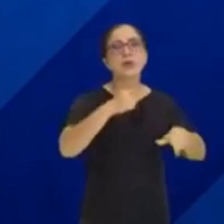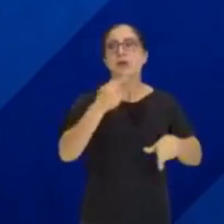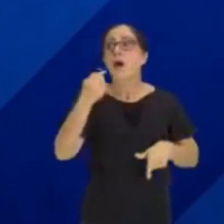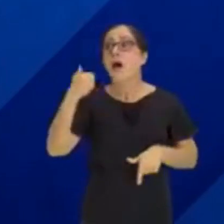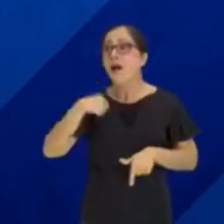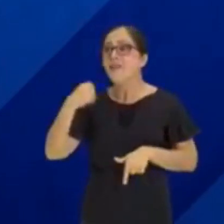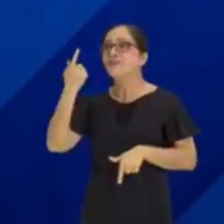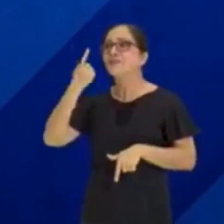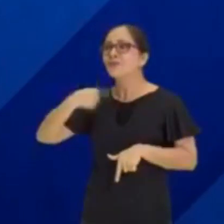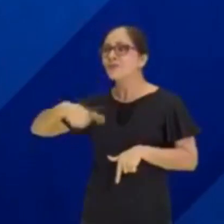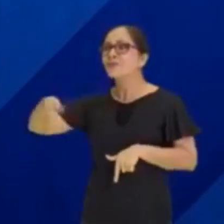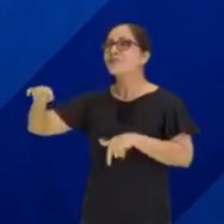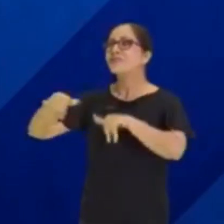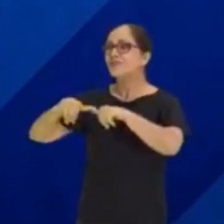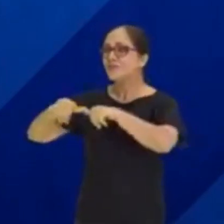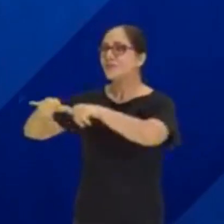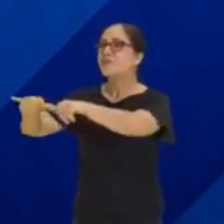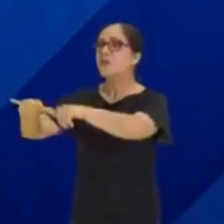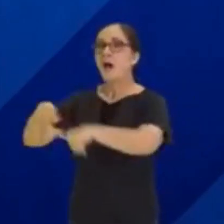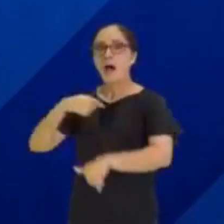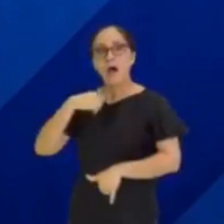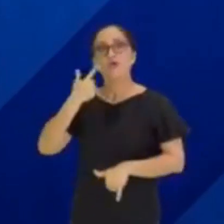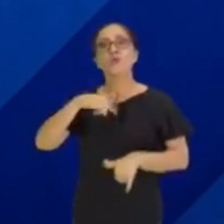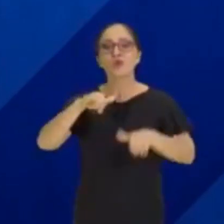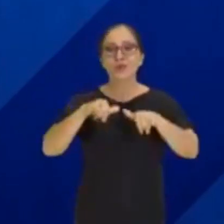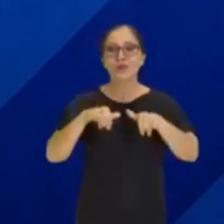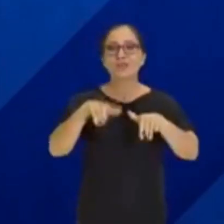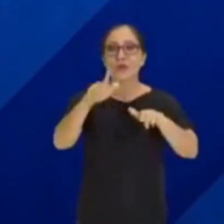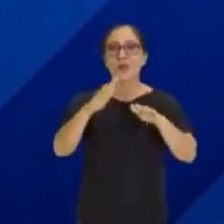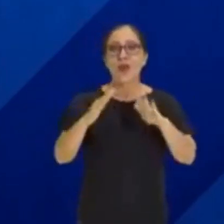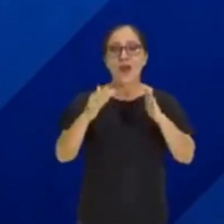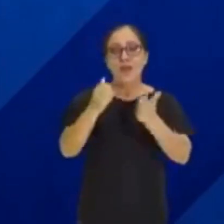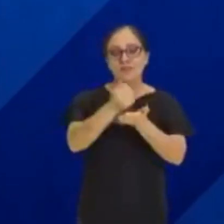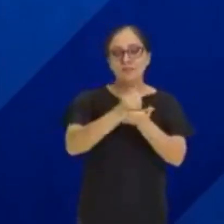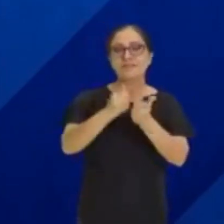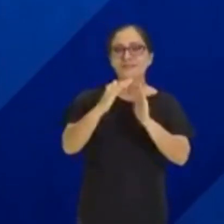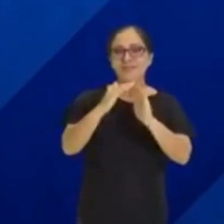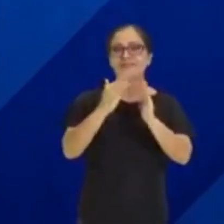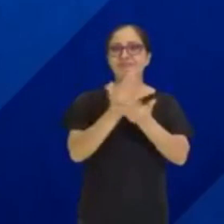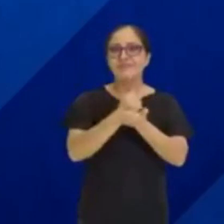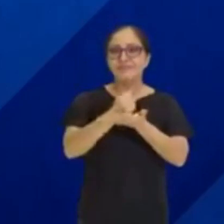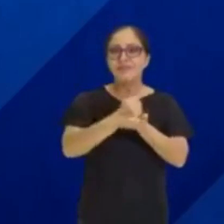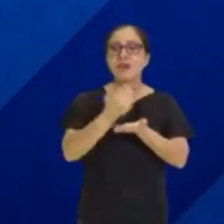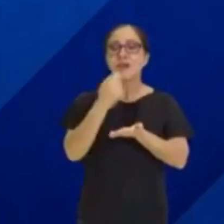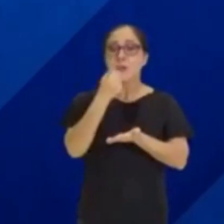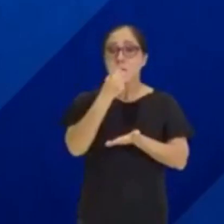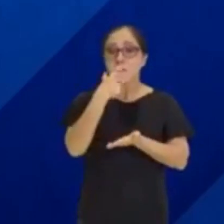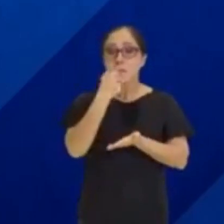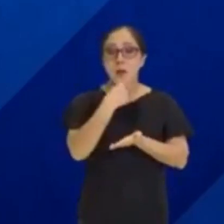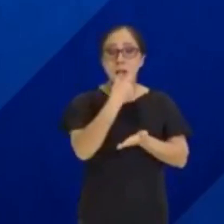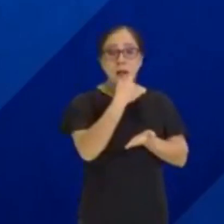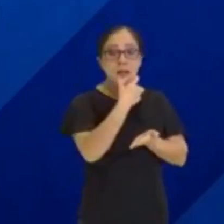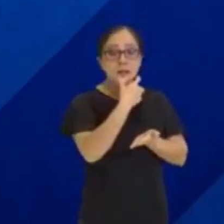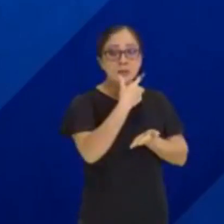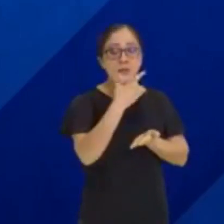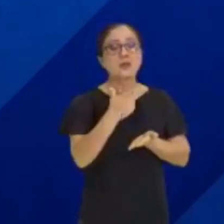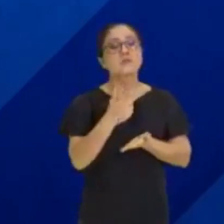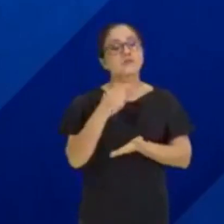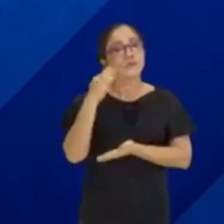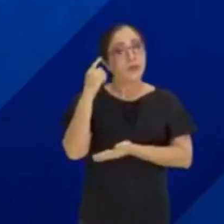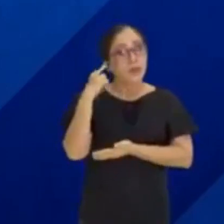à farmácia. Elas teriam que comprovar por meio de documentação. Nós sabemos, apesar disso tudo,